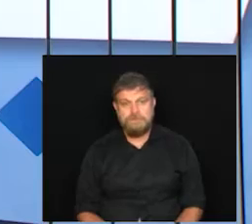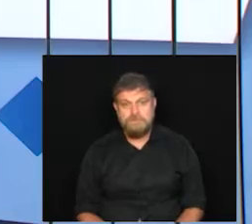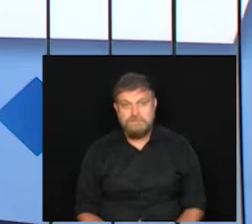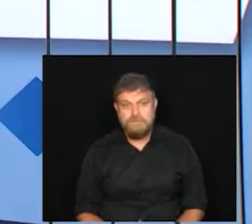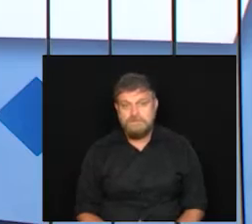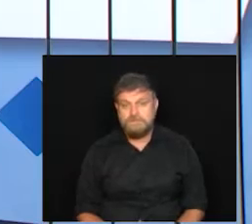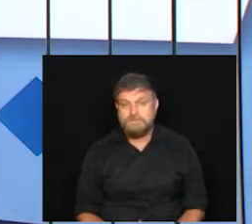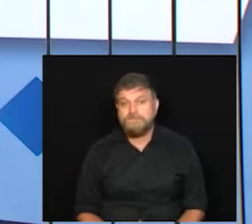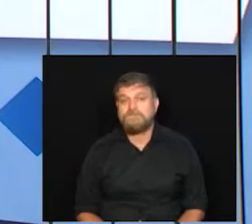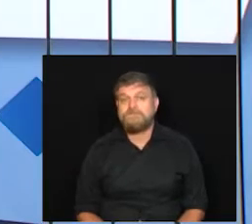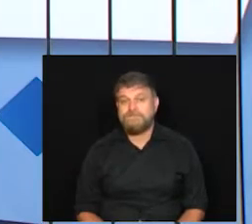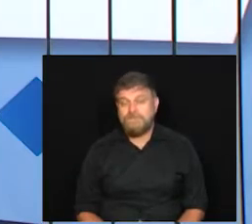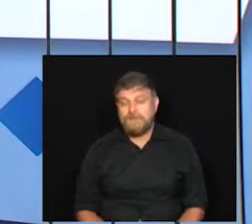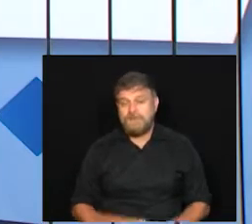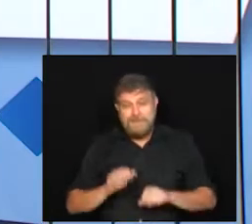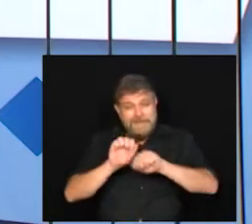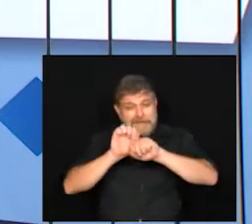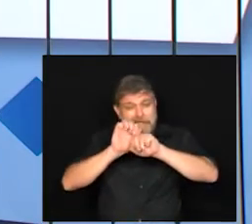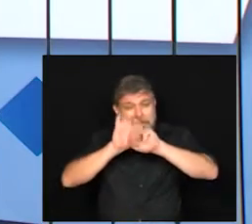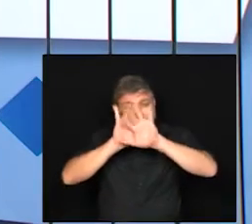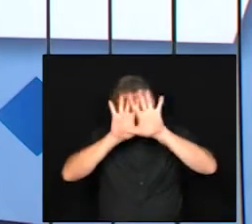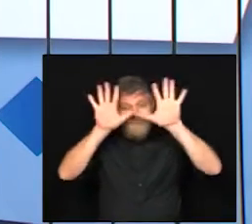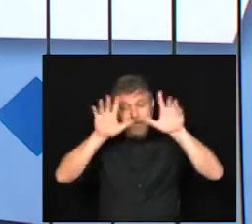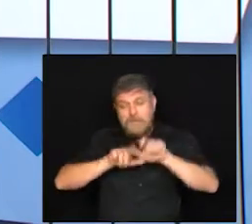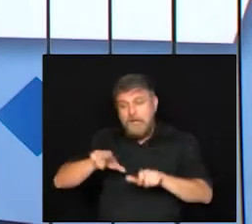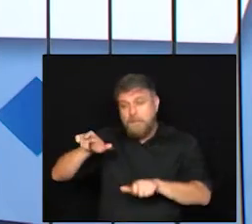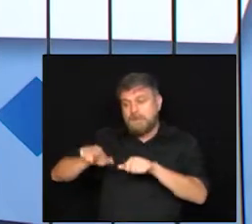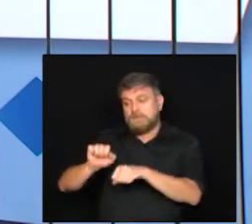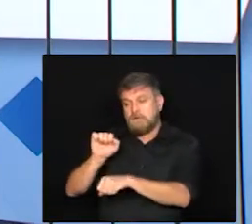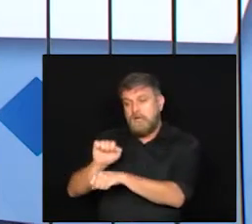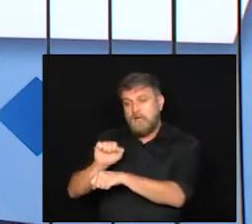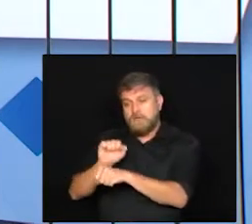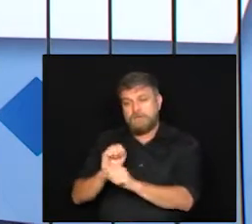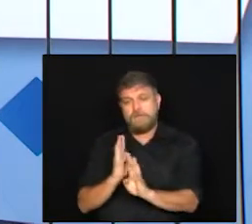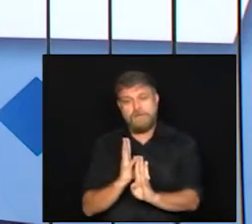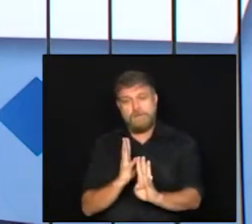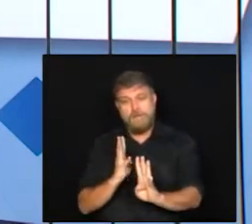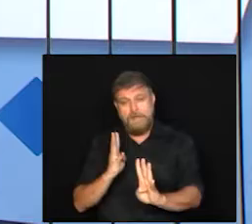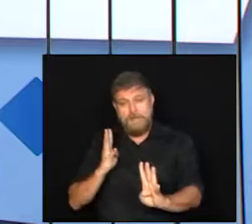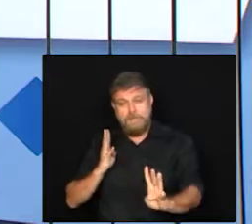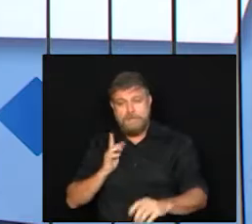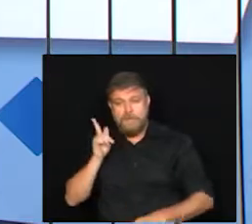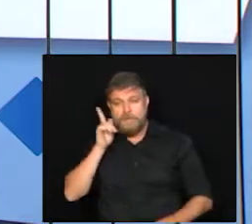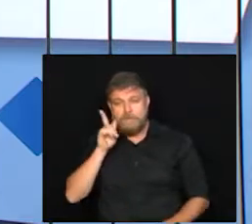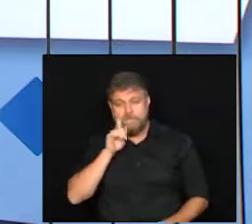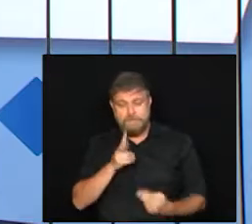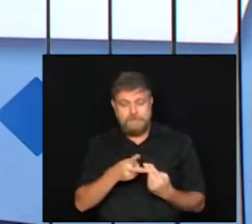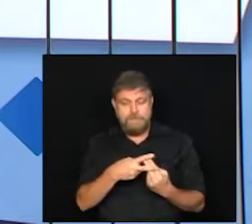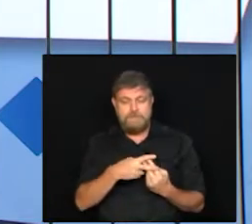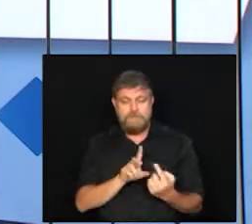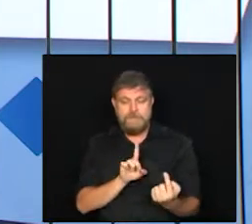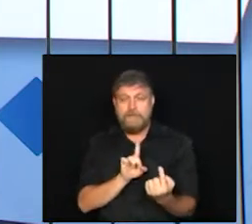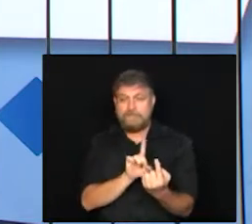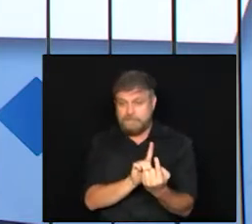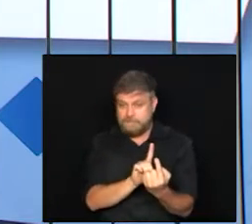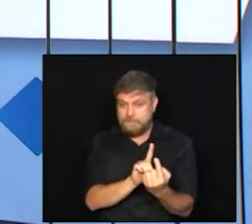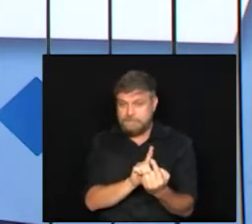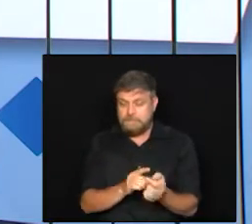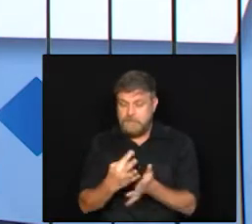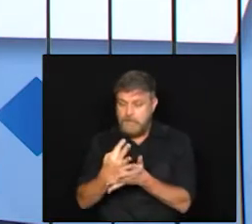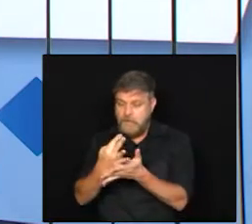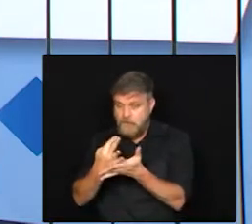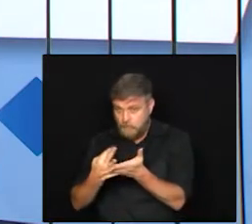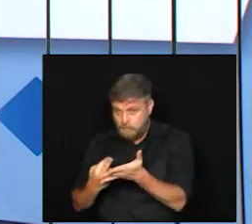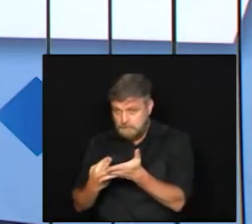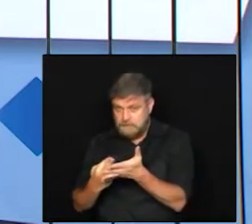E mais transparência para quem aguarda na fila por um atendimento no SUS. É o que diz o texto de um